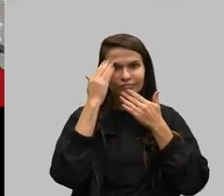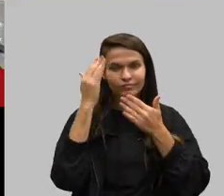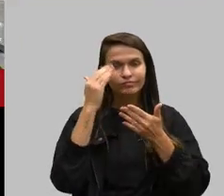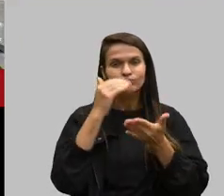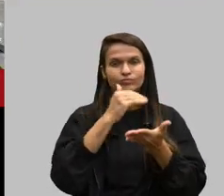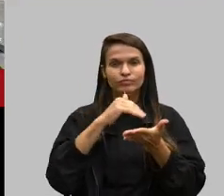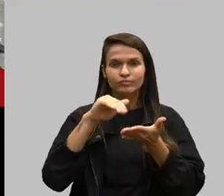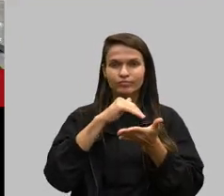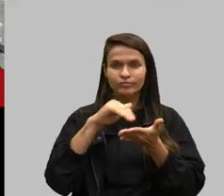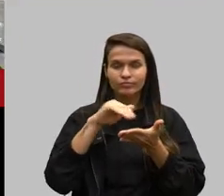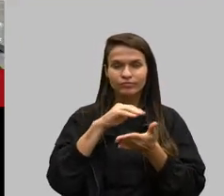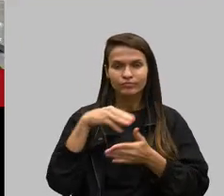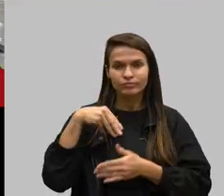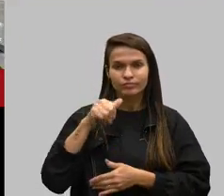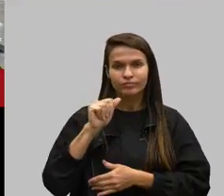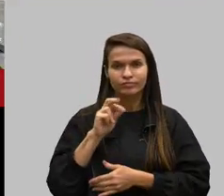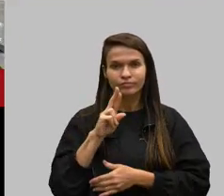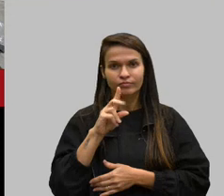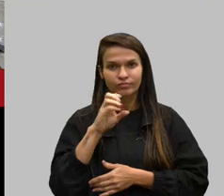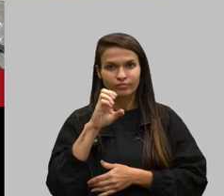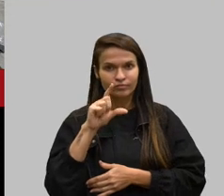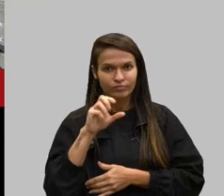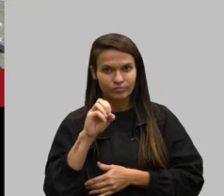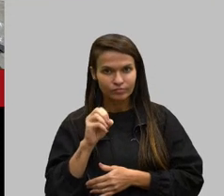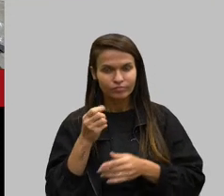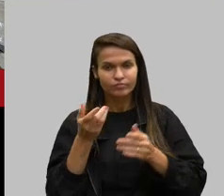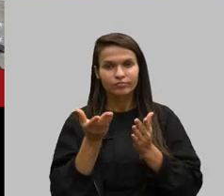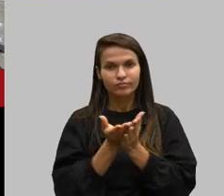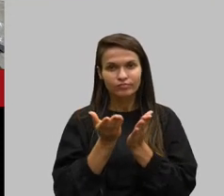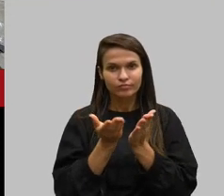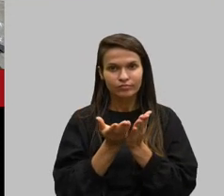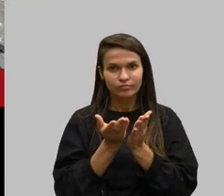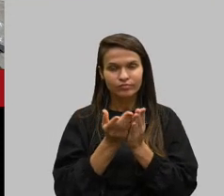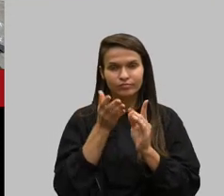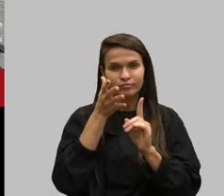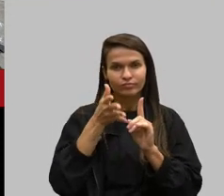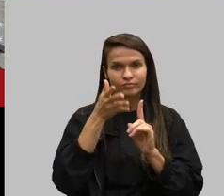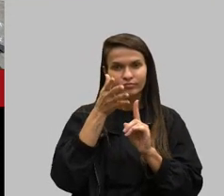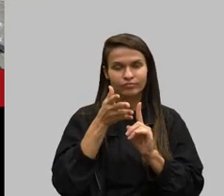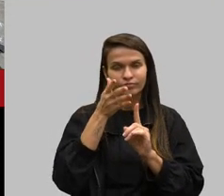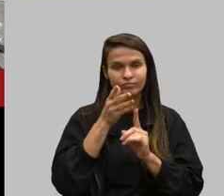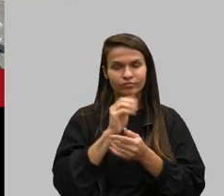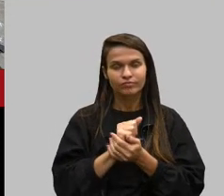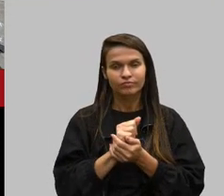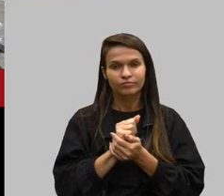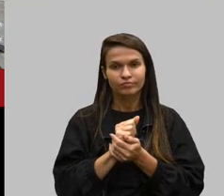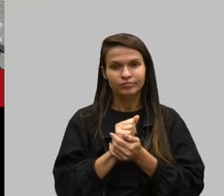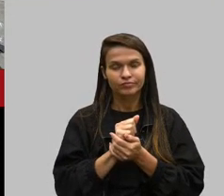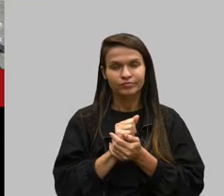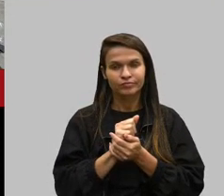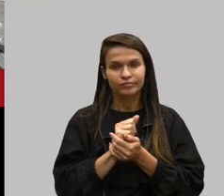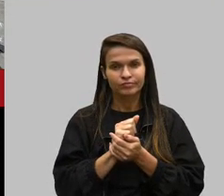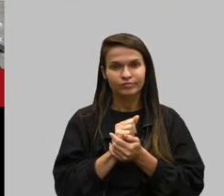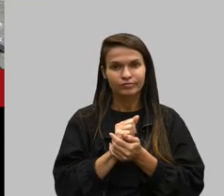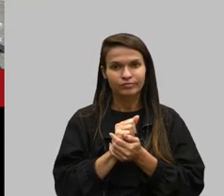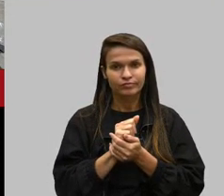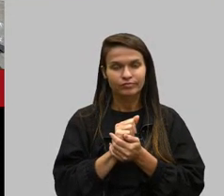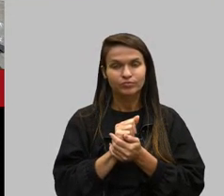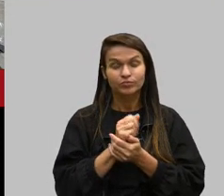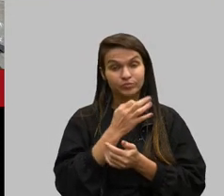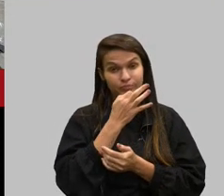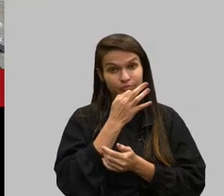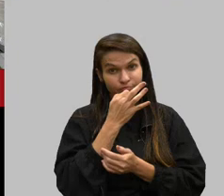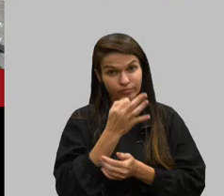Aron com a palavra secretário Bernardo Deputado Rafael eh a sugestão